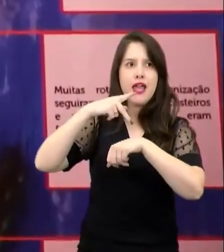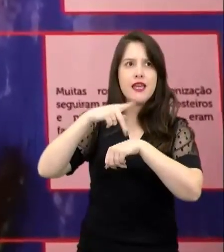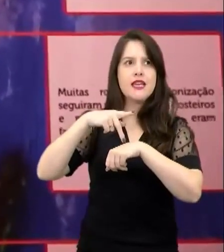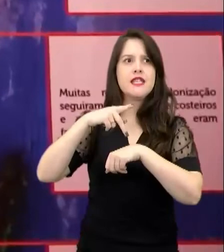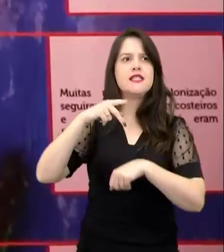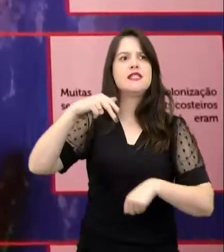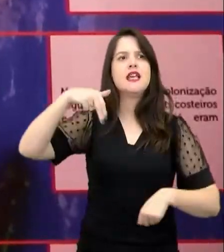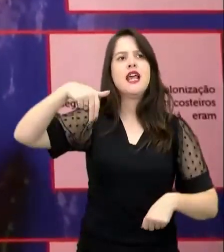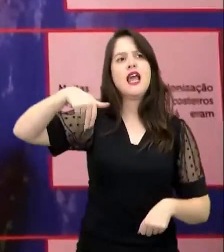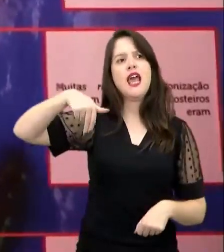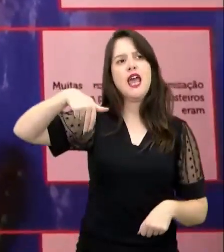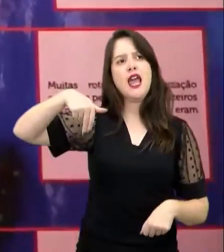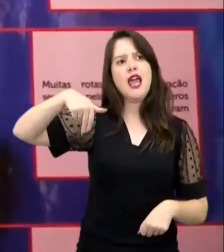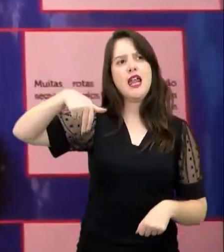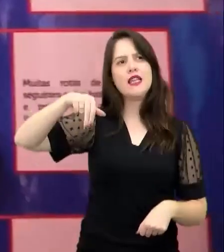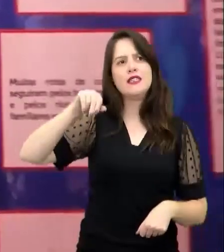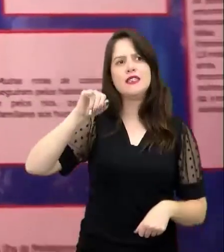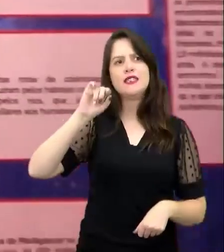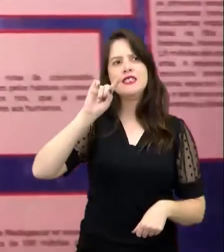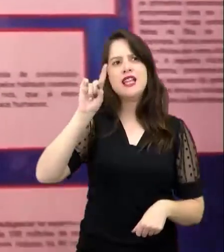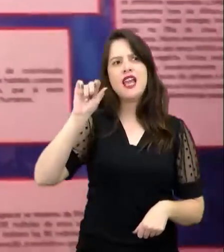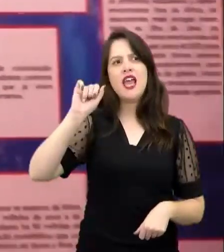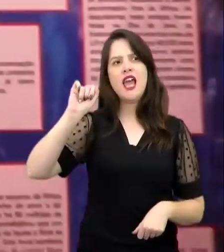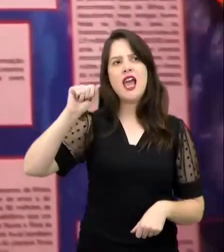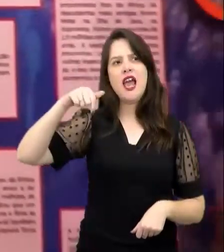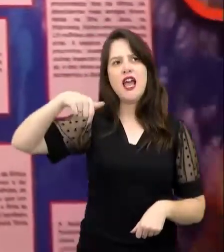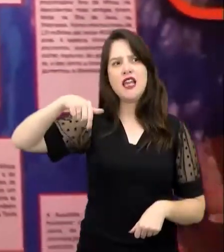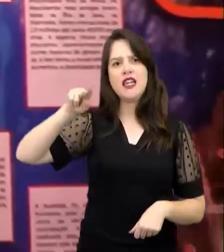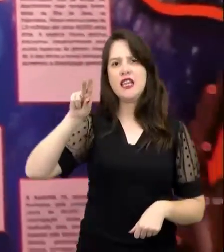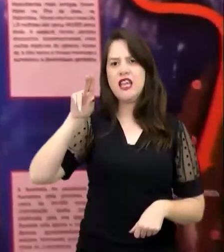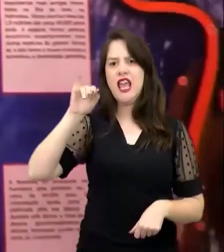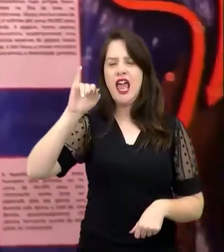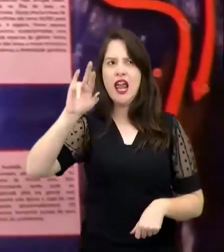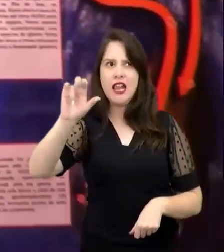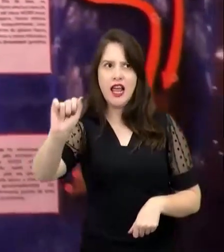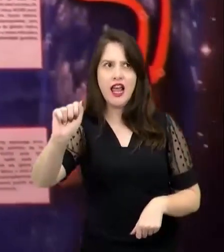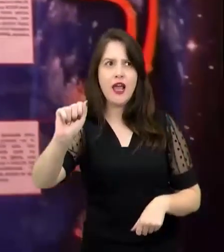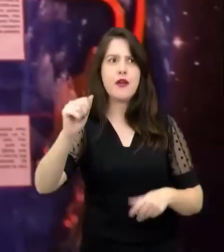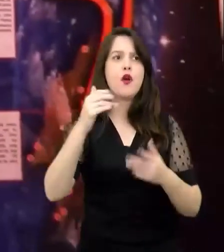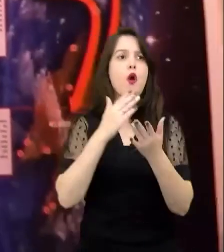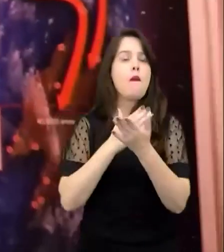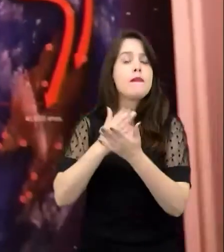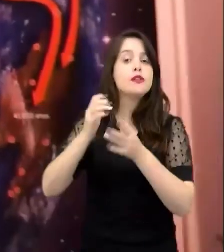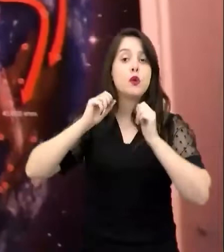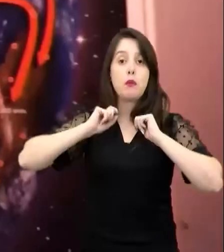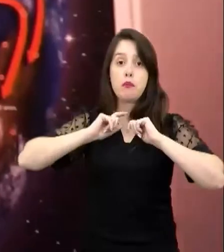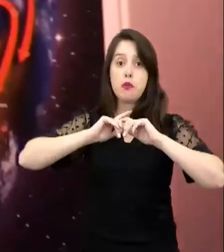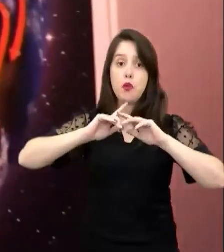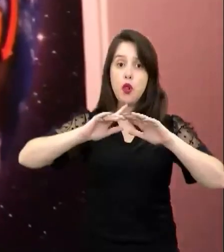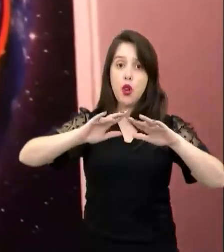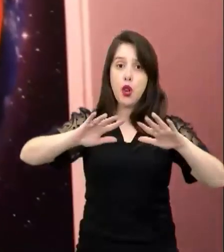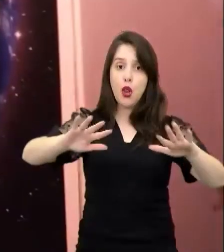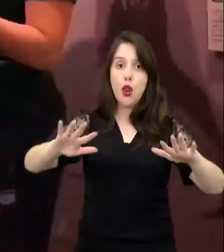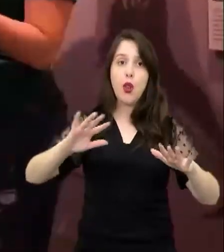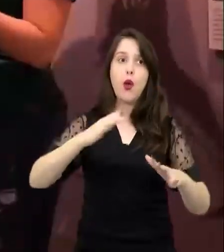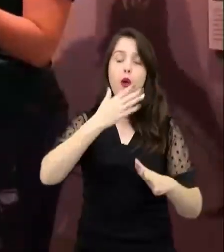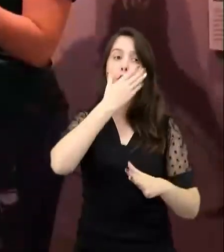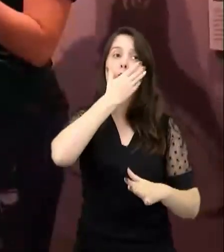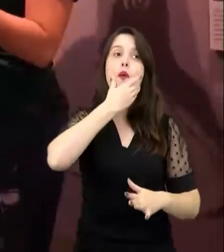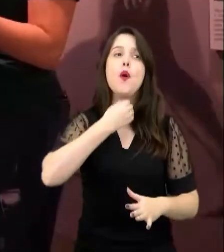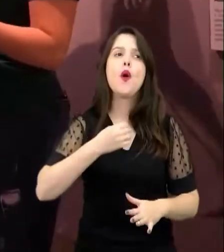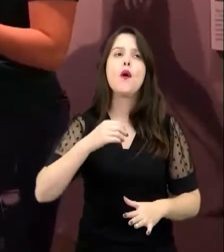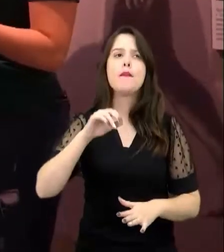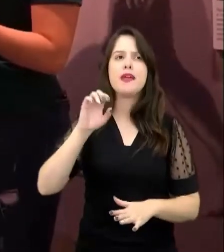porque muitas espécies surgiram dali e dali elas começaram a se dispersar. Então, um marco muito interessante é o Homo erectus, né, que foi a